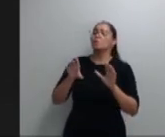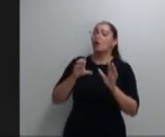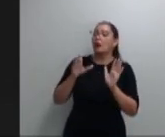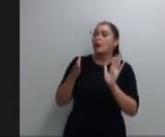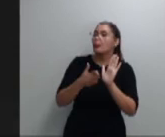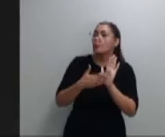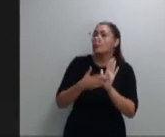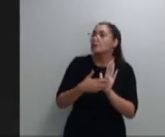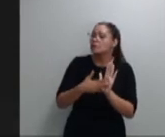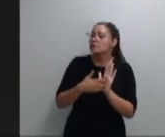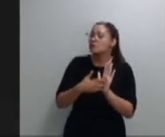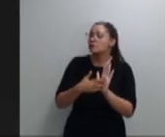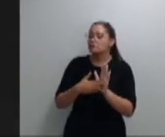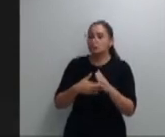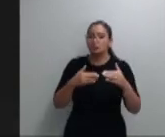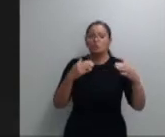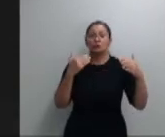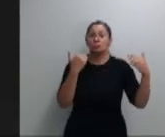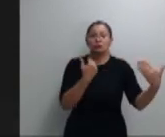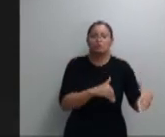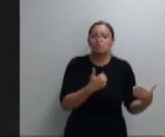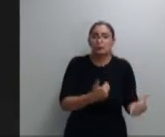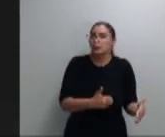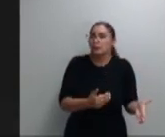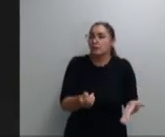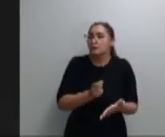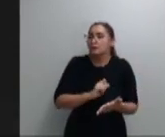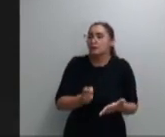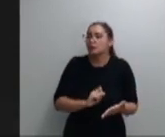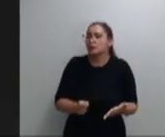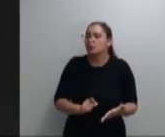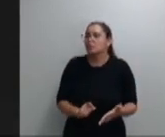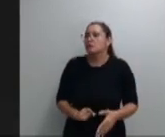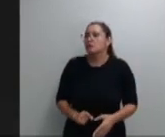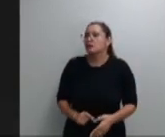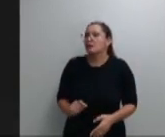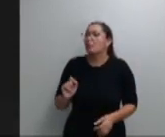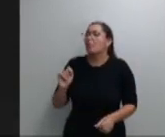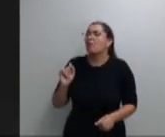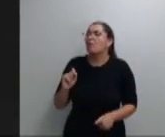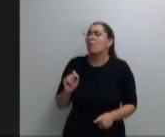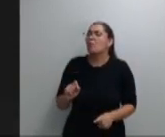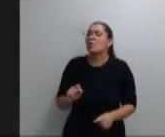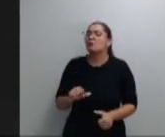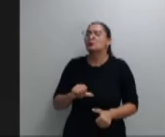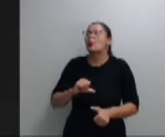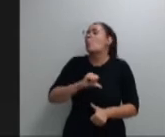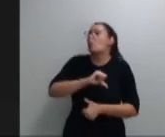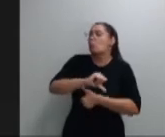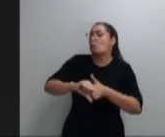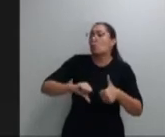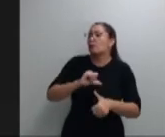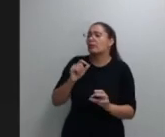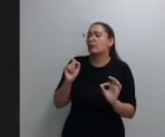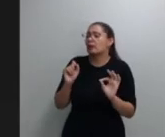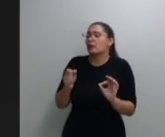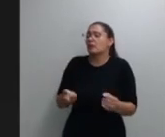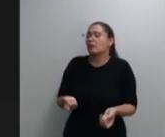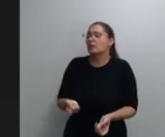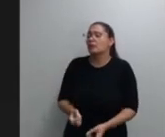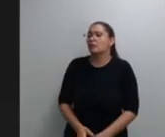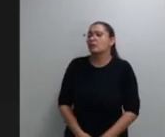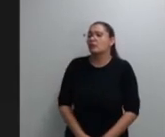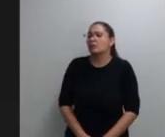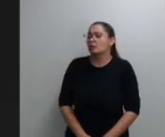escritas de qualquer maneira presidente foi mesmo uma alteração num